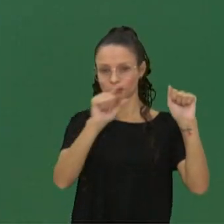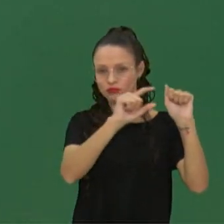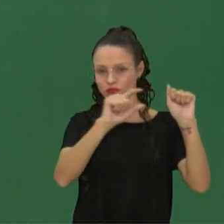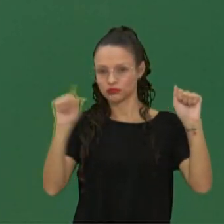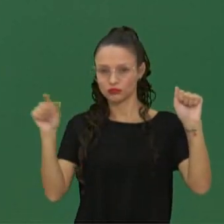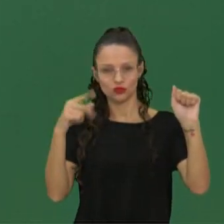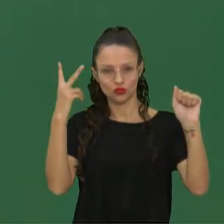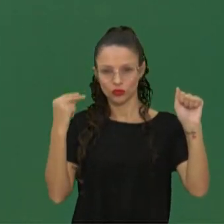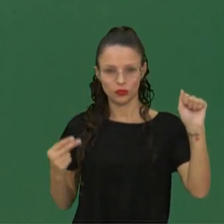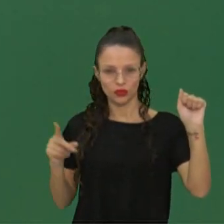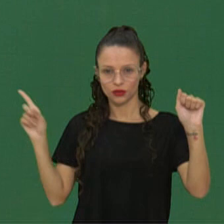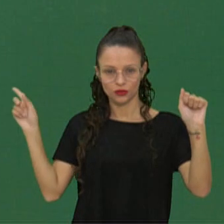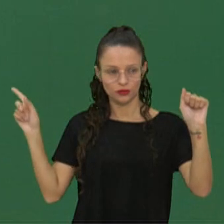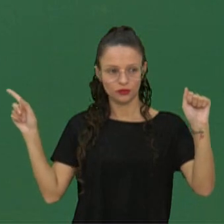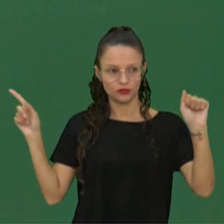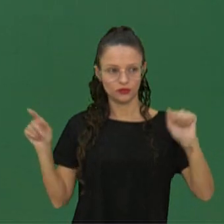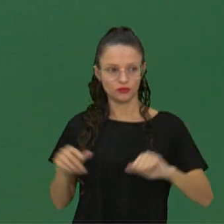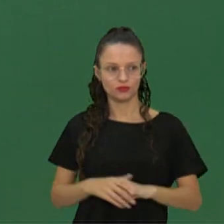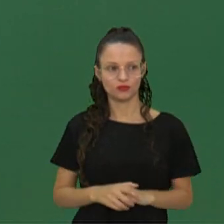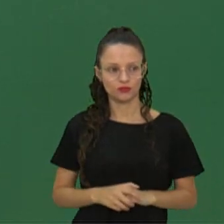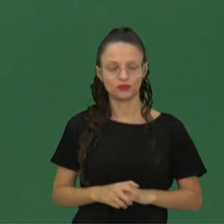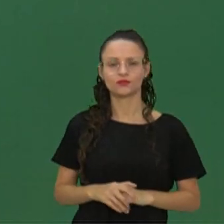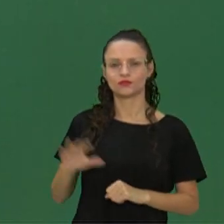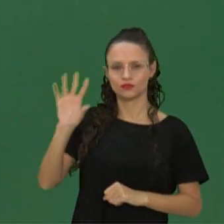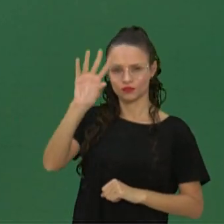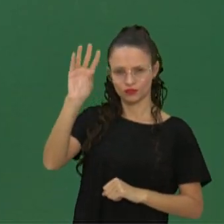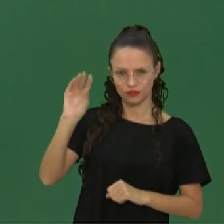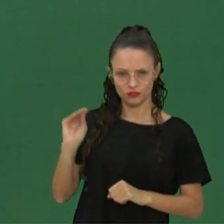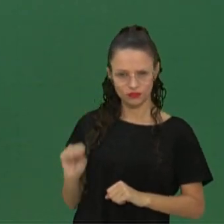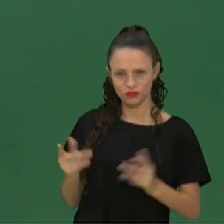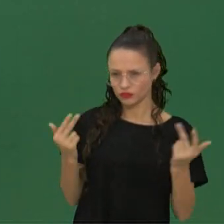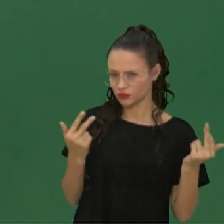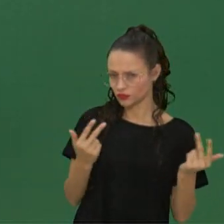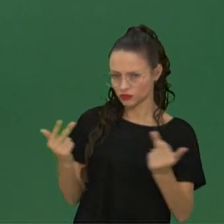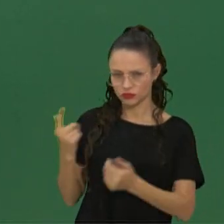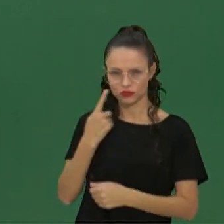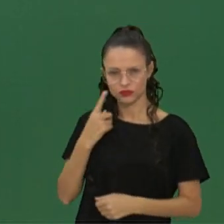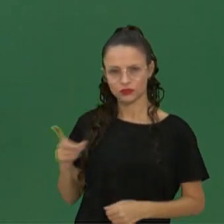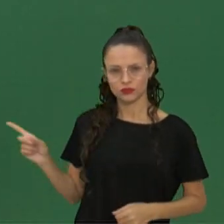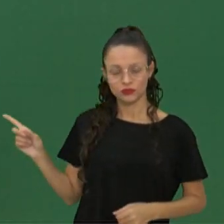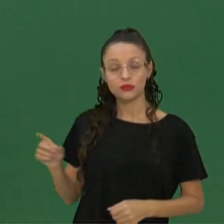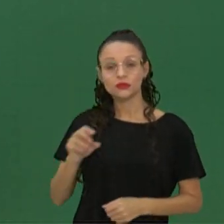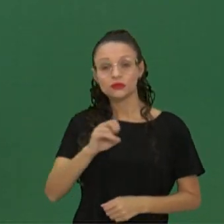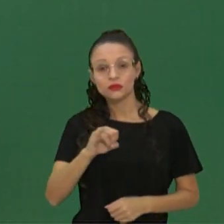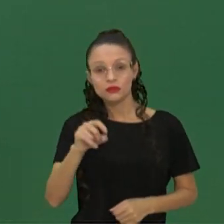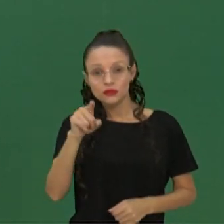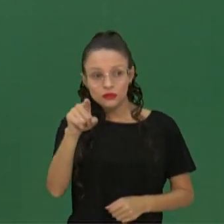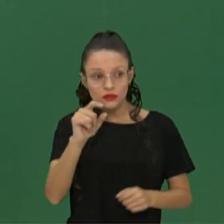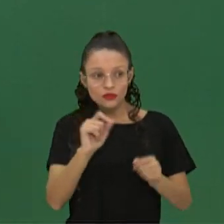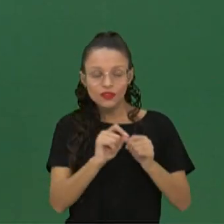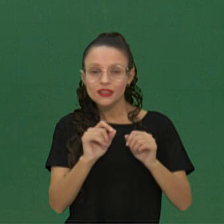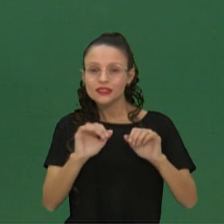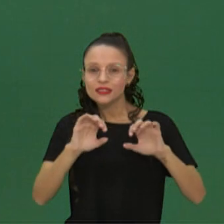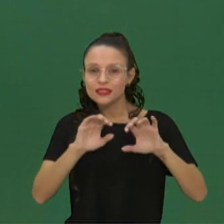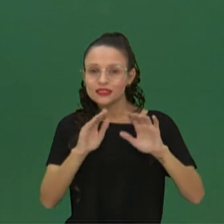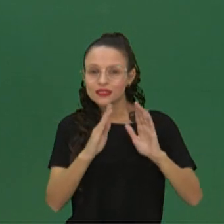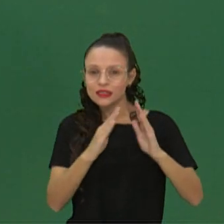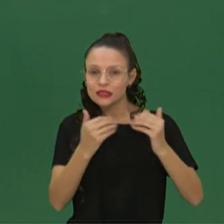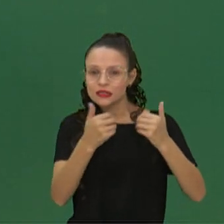Vamos lá. 3x à quarta mais 2x ao cubo. Se você puder fazer bem espaçadinho, fica